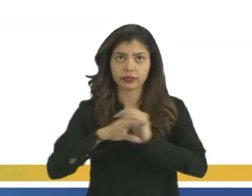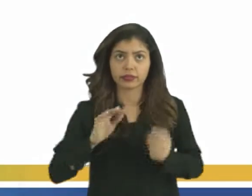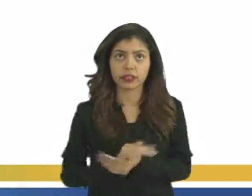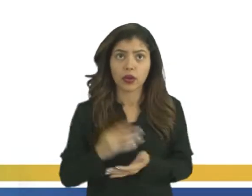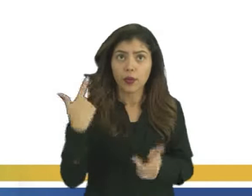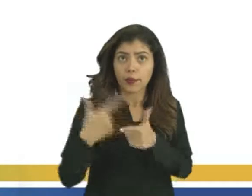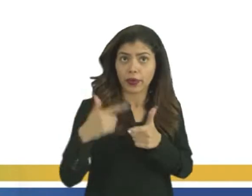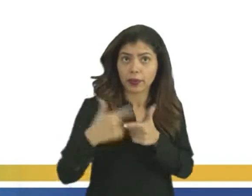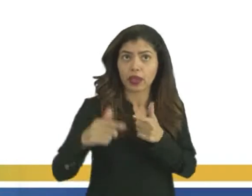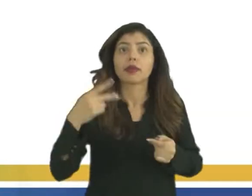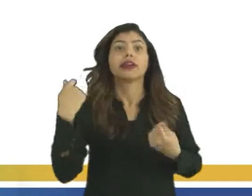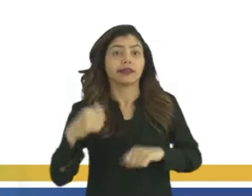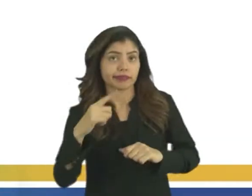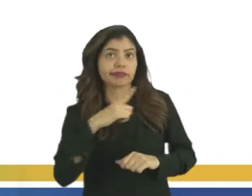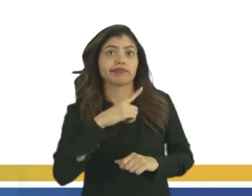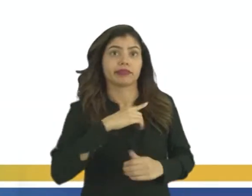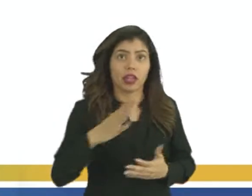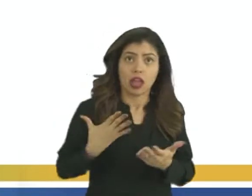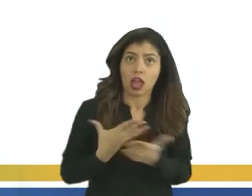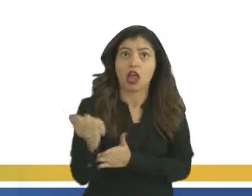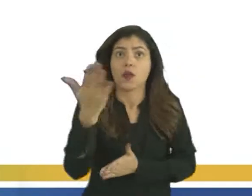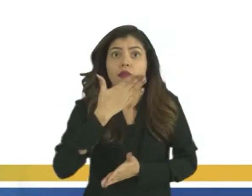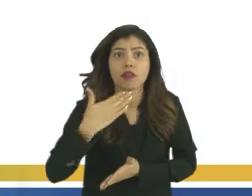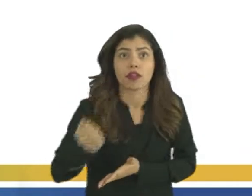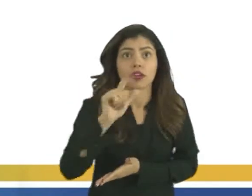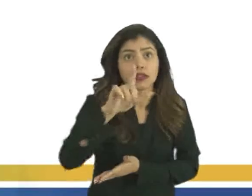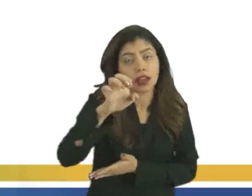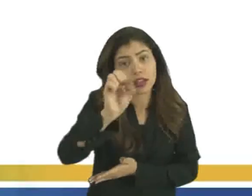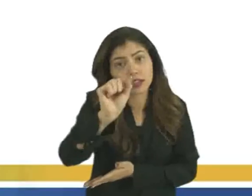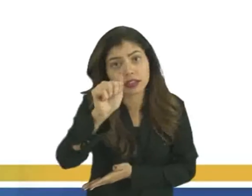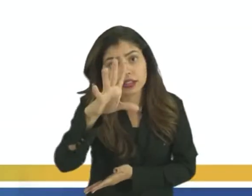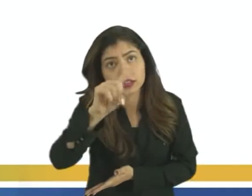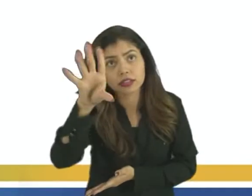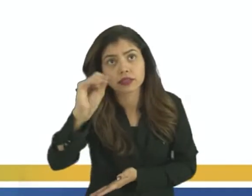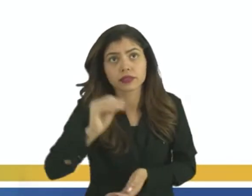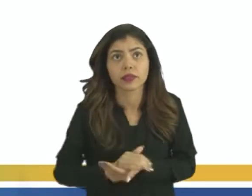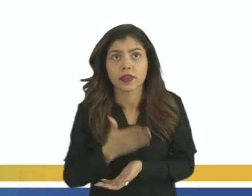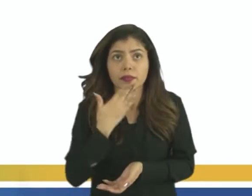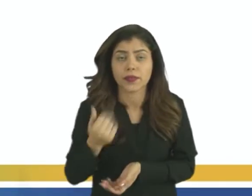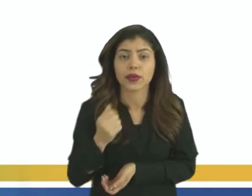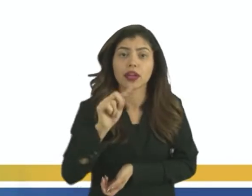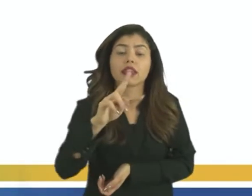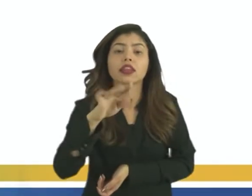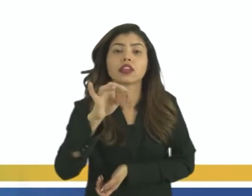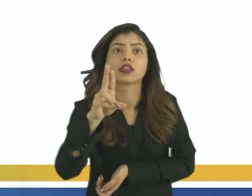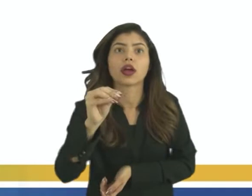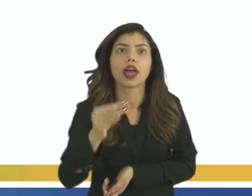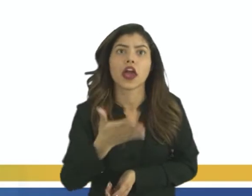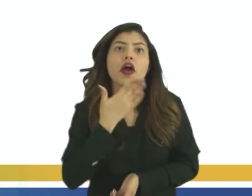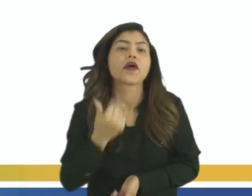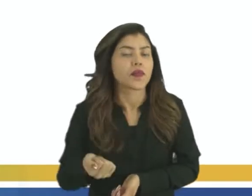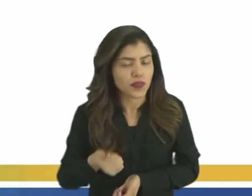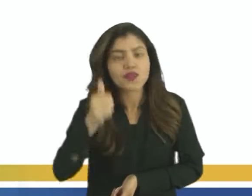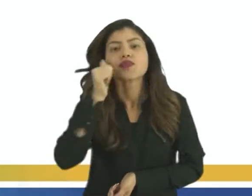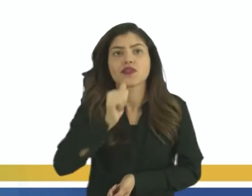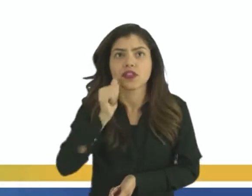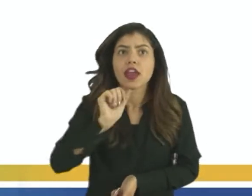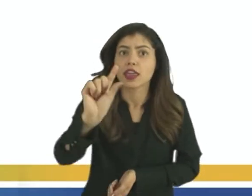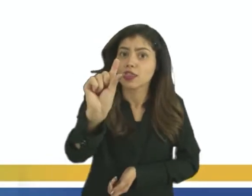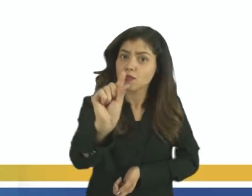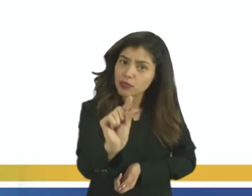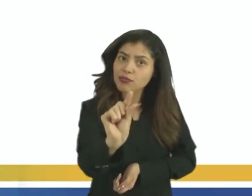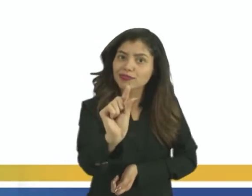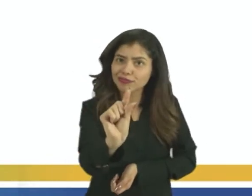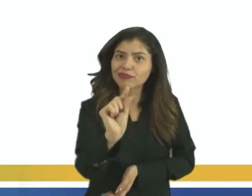o problema que um atleta teria durante a recuperação de uma lesão. E quem mais se beneficia com esteroides são as mulheres, que têm bem pouca